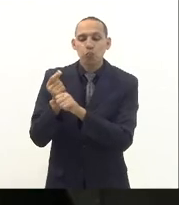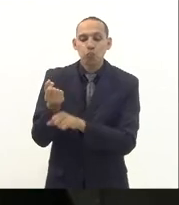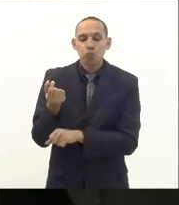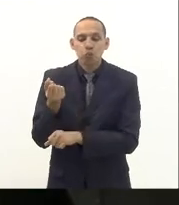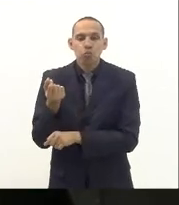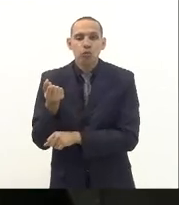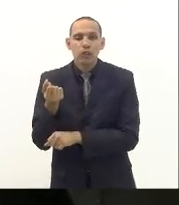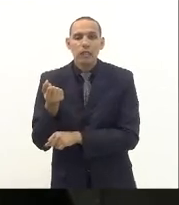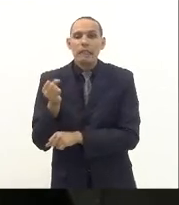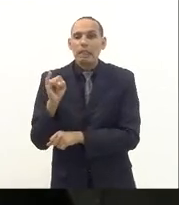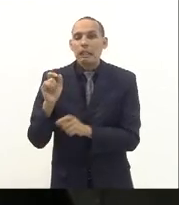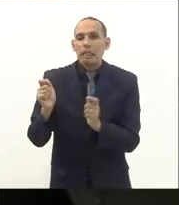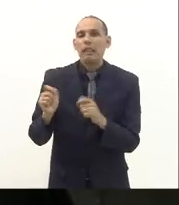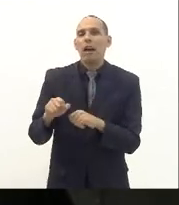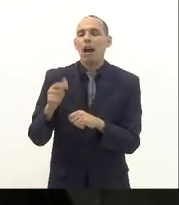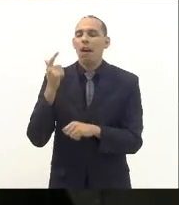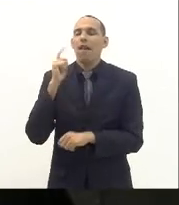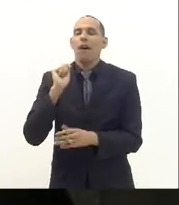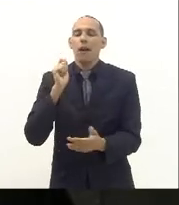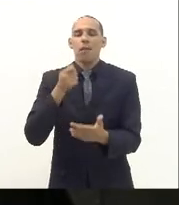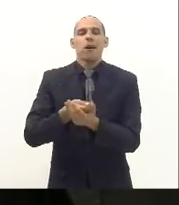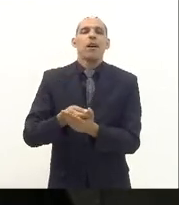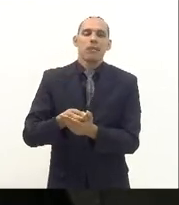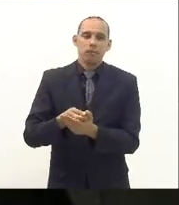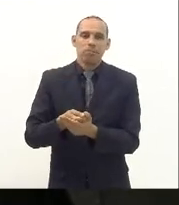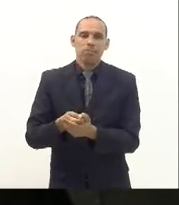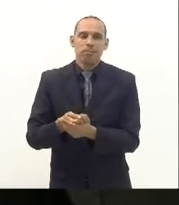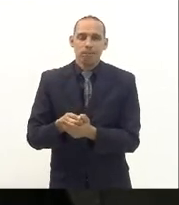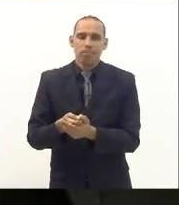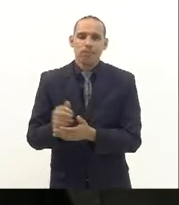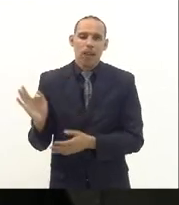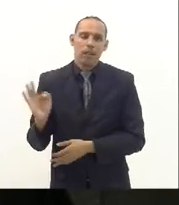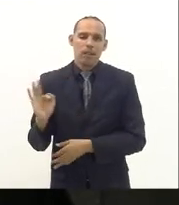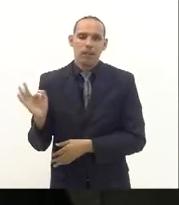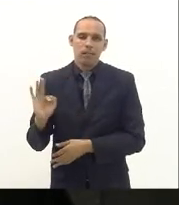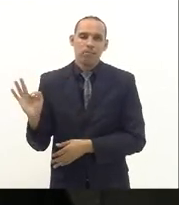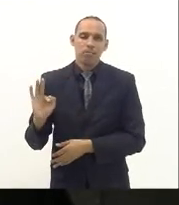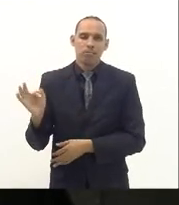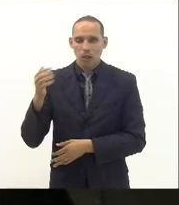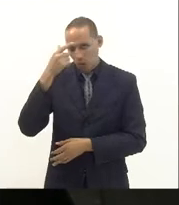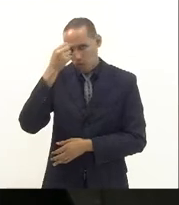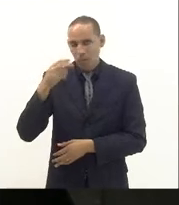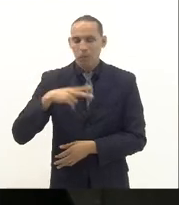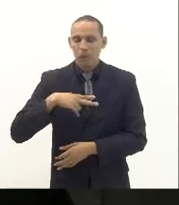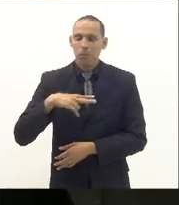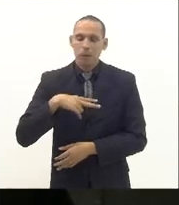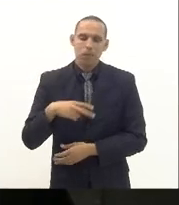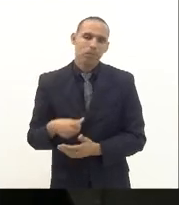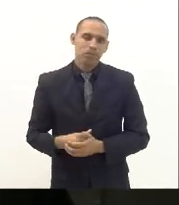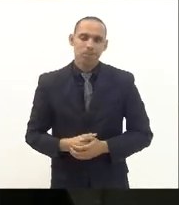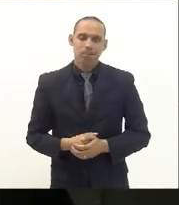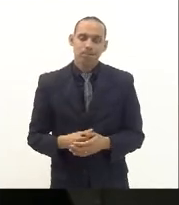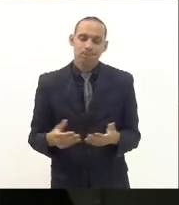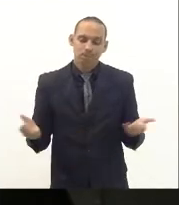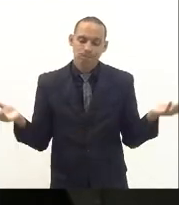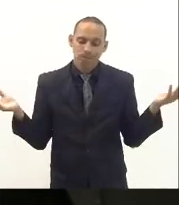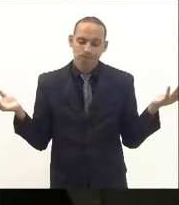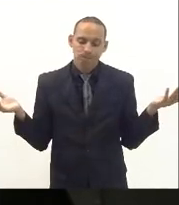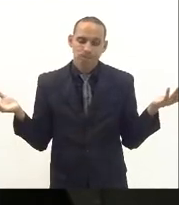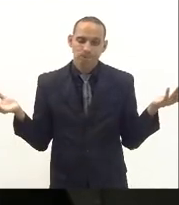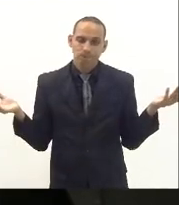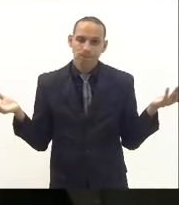algum dinheirinho quando dá para pagar uma universidade o privado Então queria